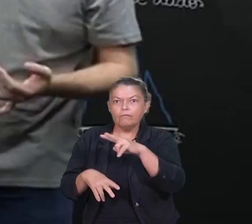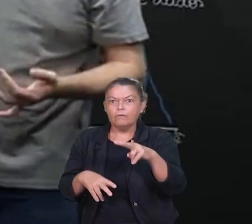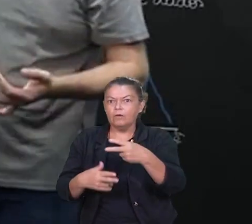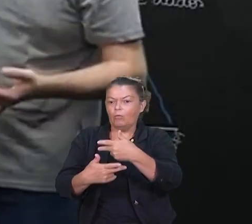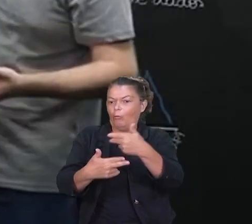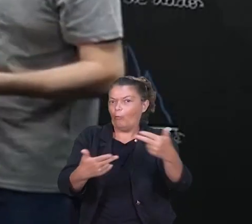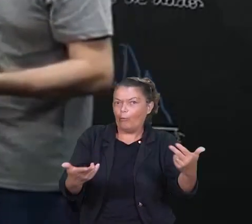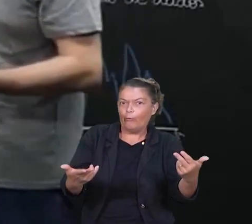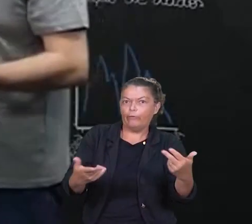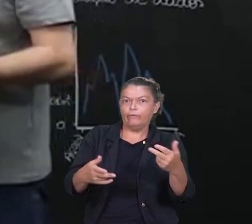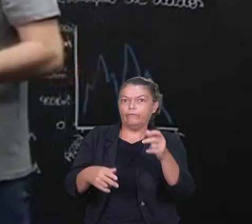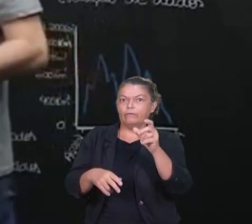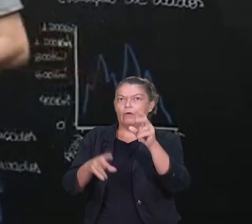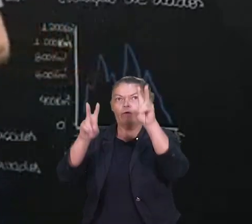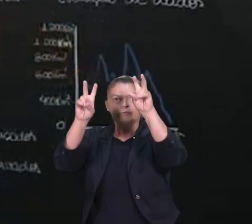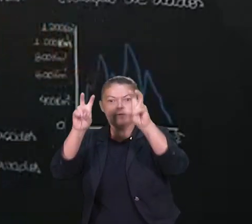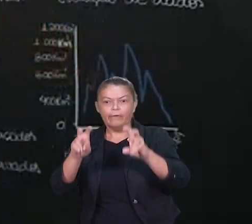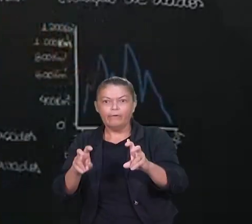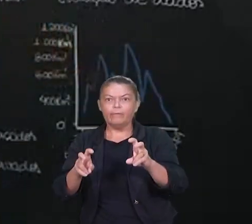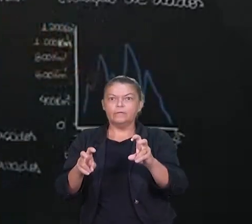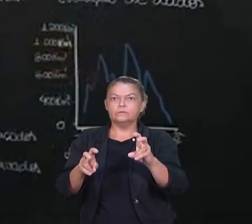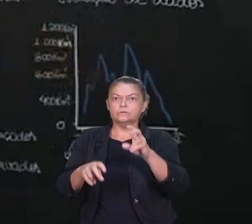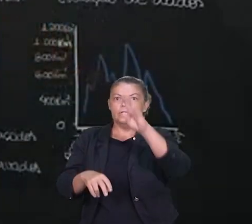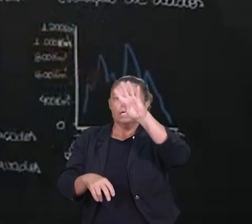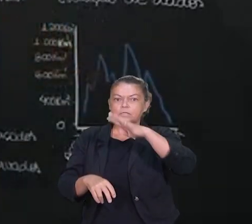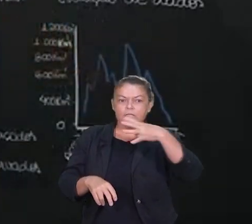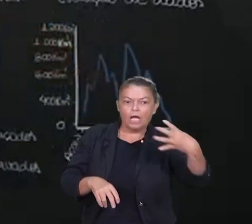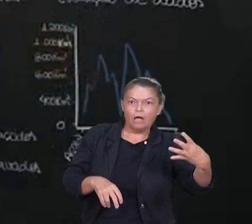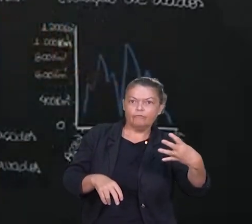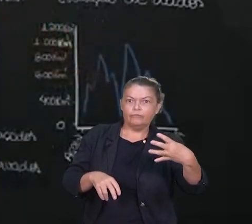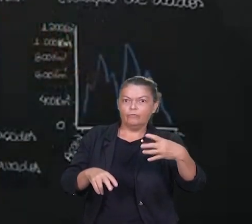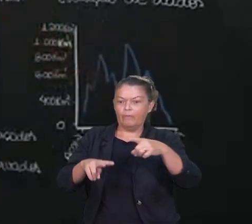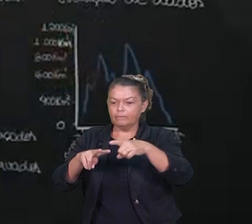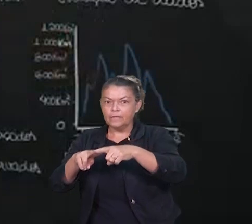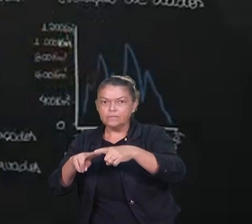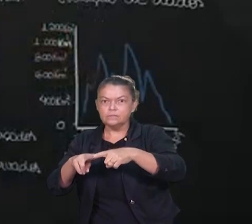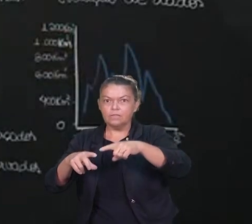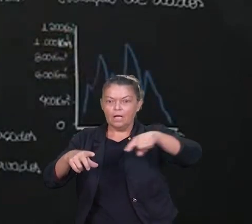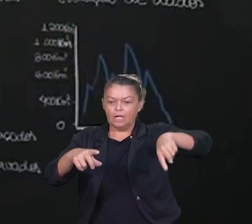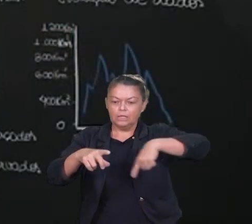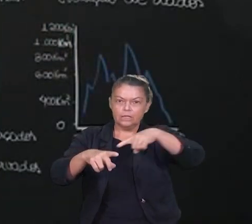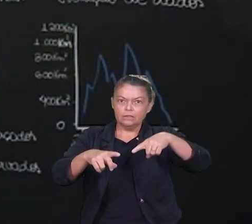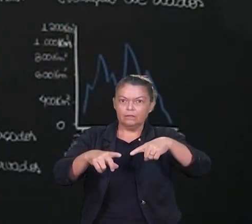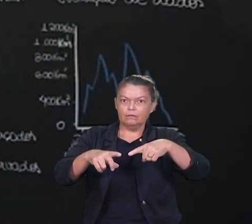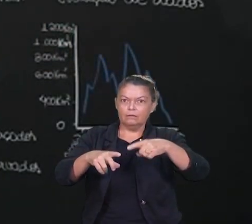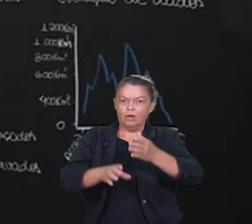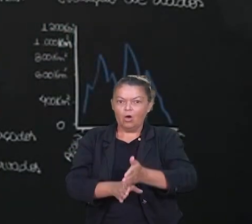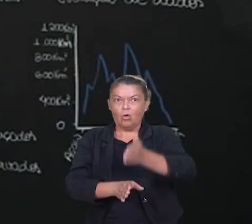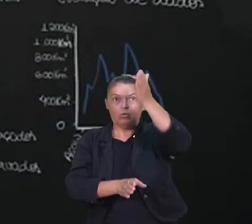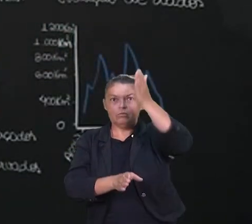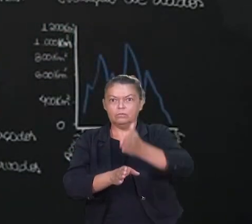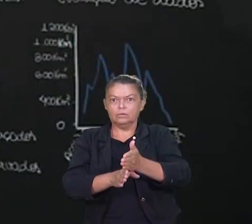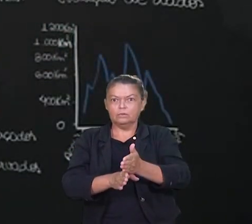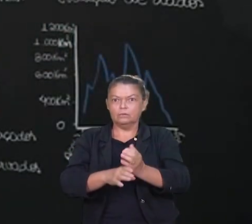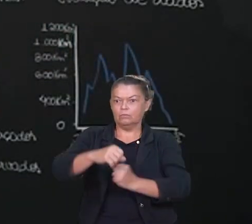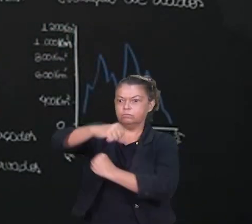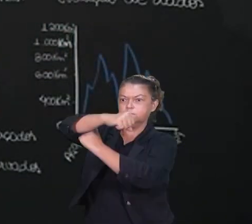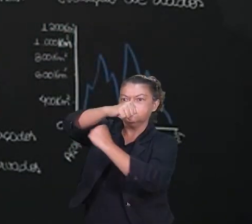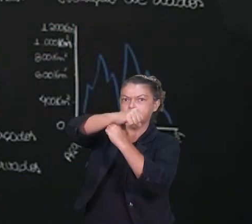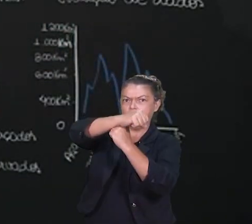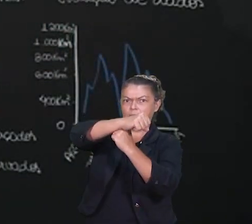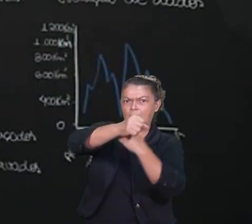dados estatísticos, de gráficos, pizza, linha, colunas dentro dos livros de